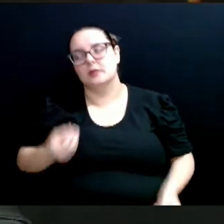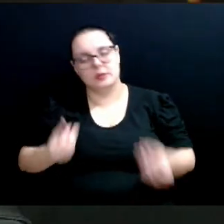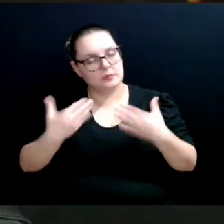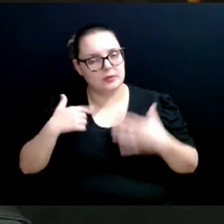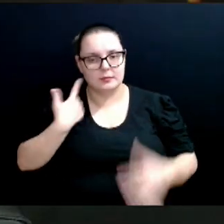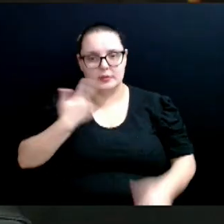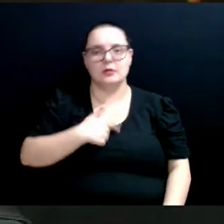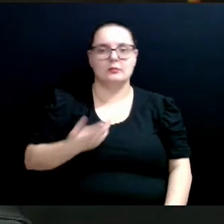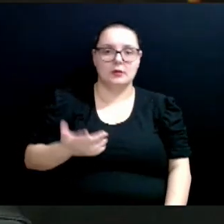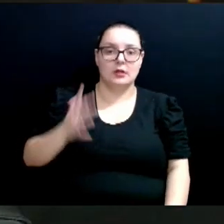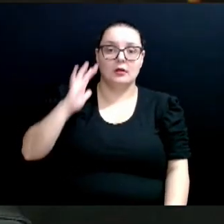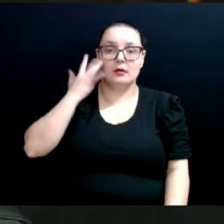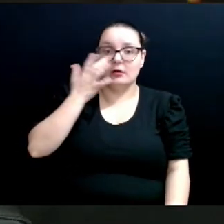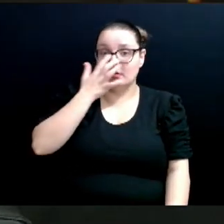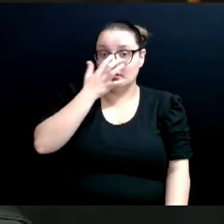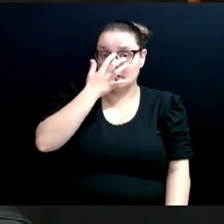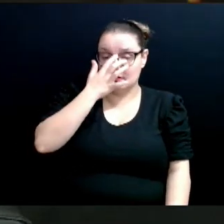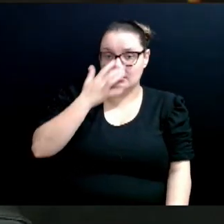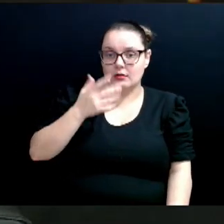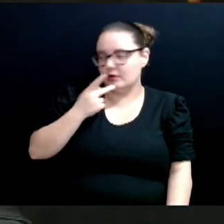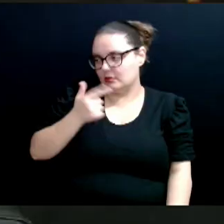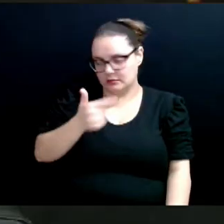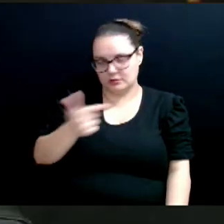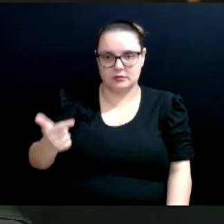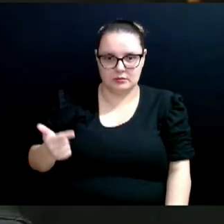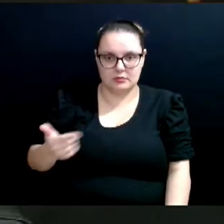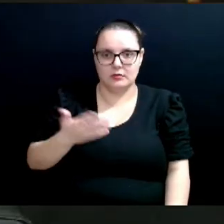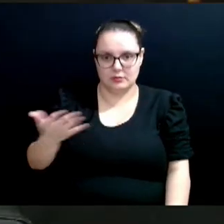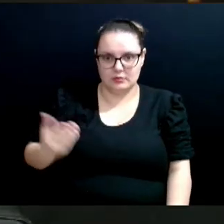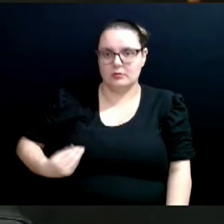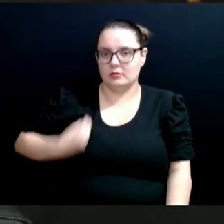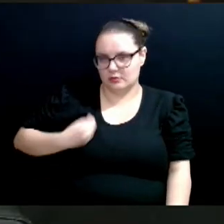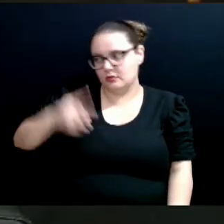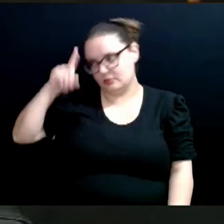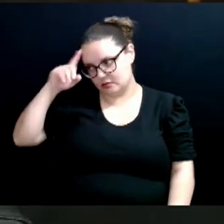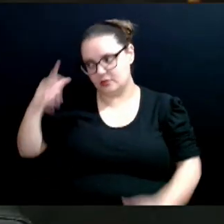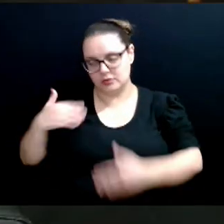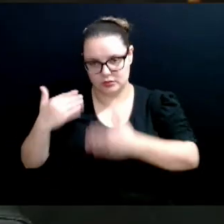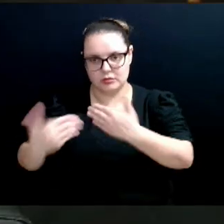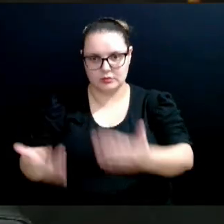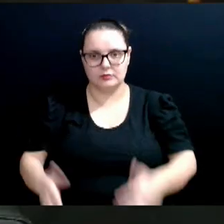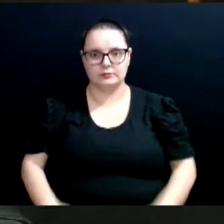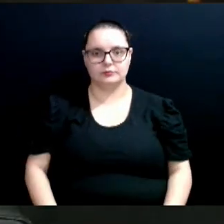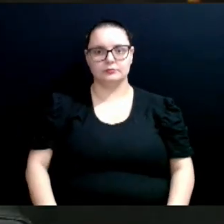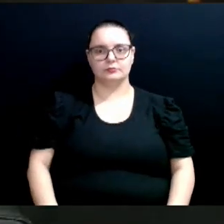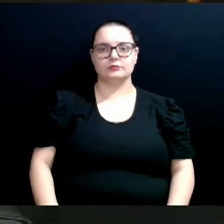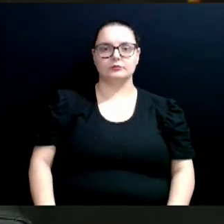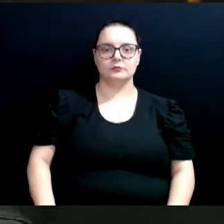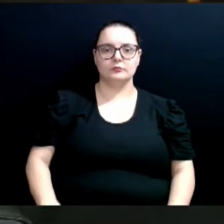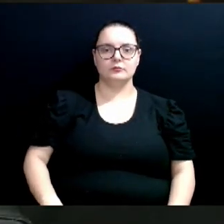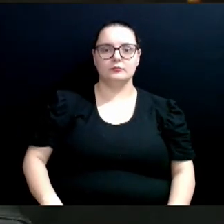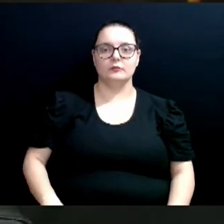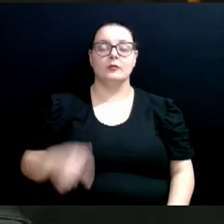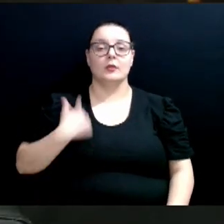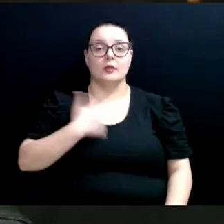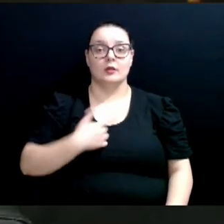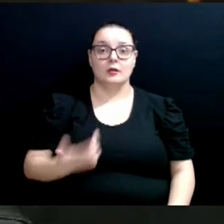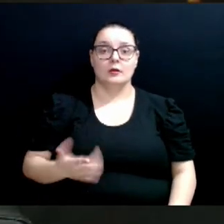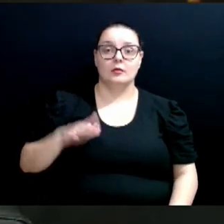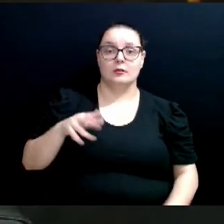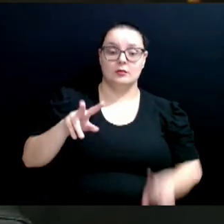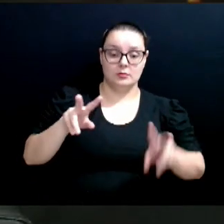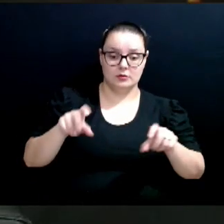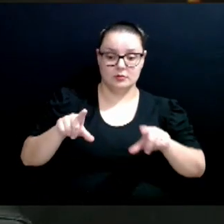tem. Eu digo não tem porque, assim, vocês vivem isso, né, no dia a dia de vocês. E pra nós, a gente quando escolhe um tema, né, a